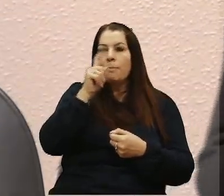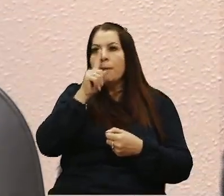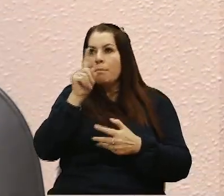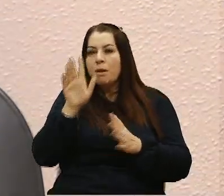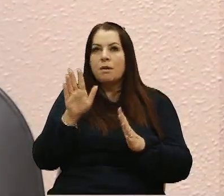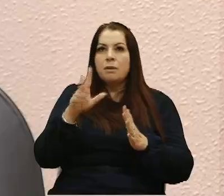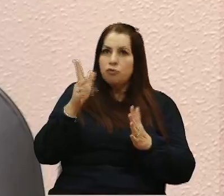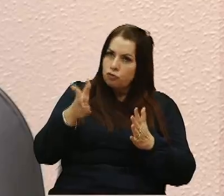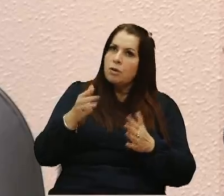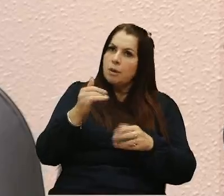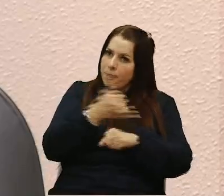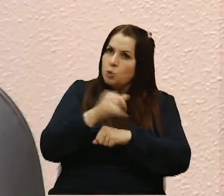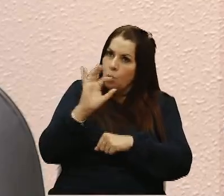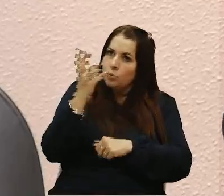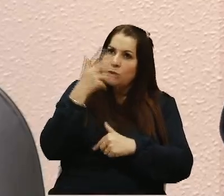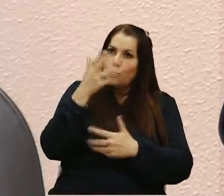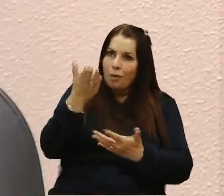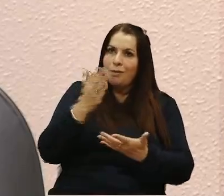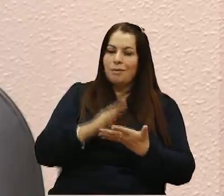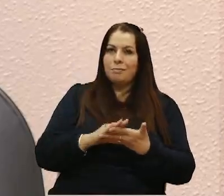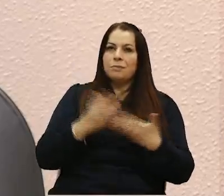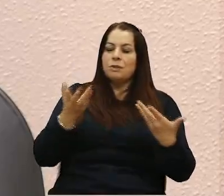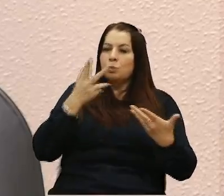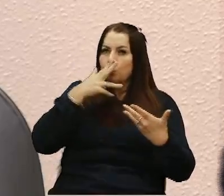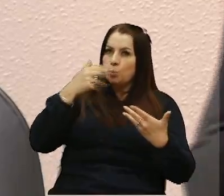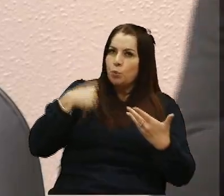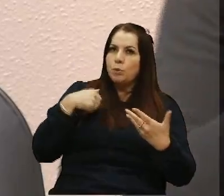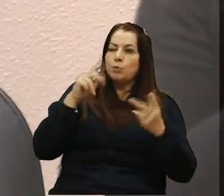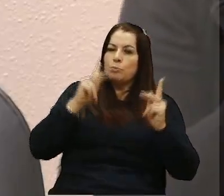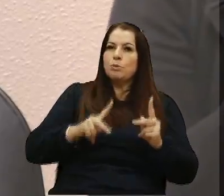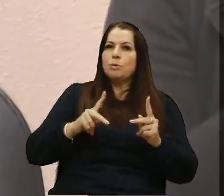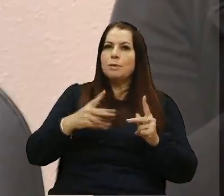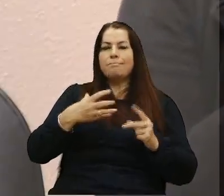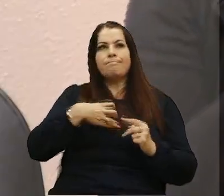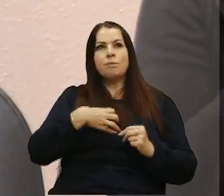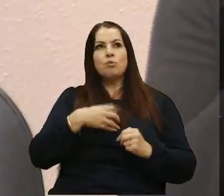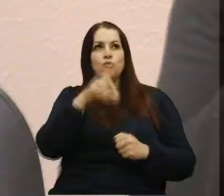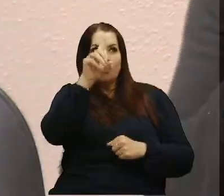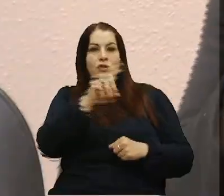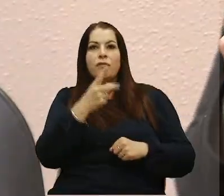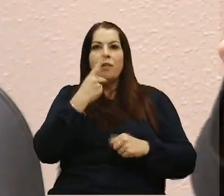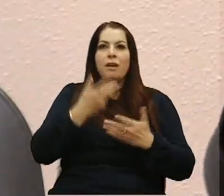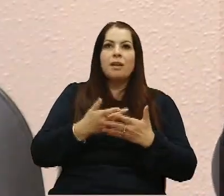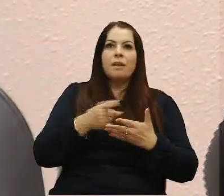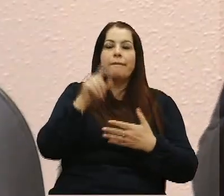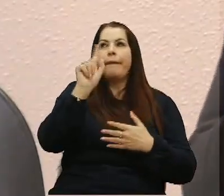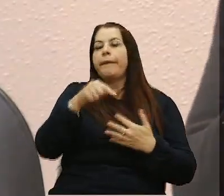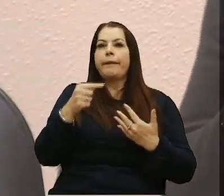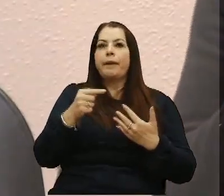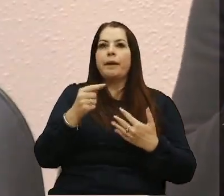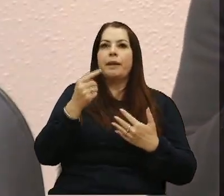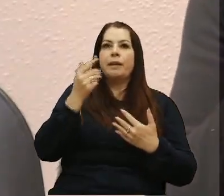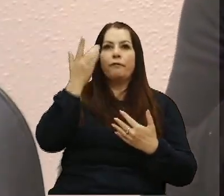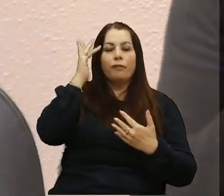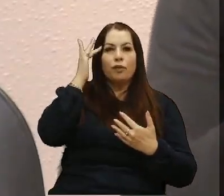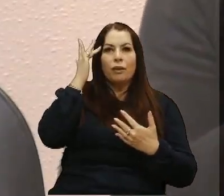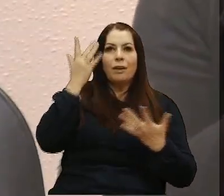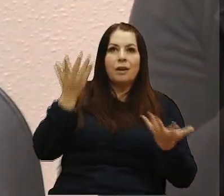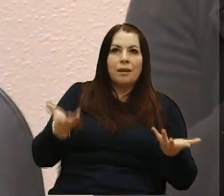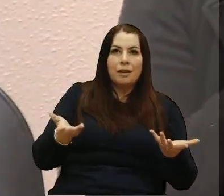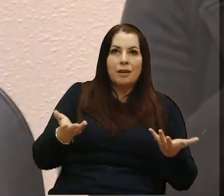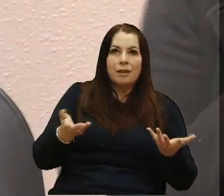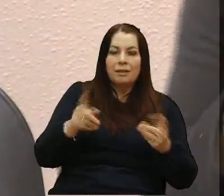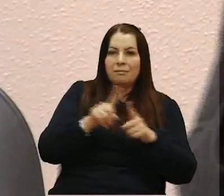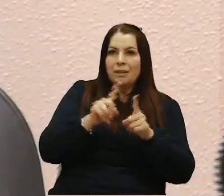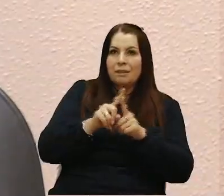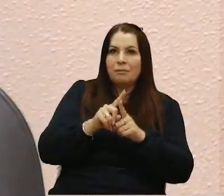mãe que já passou por isso. É a mesma coisa quando as pessoas se sentem no direito de falar sobre quem é viciado em substâncias psicoativas, por